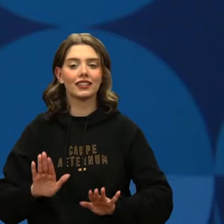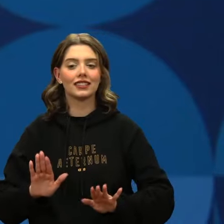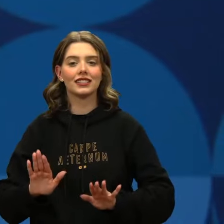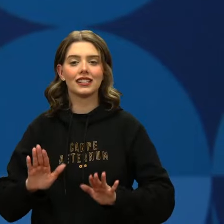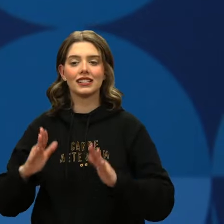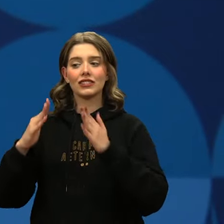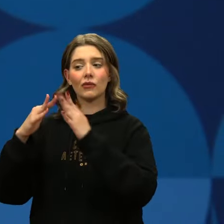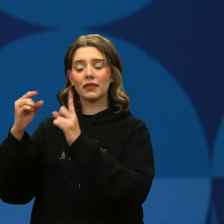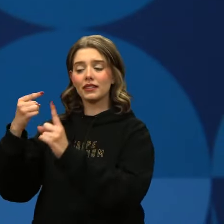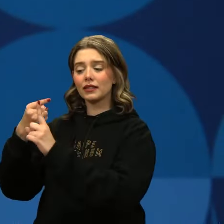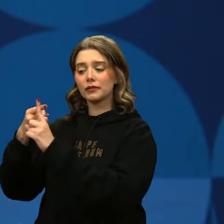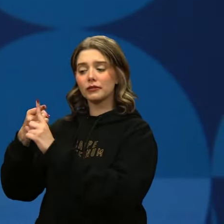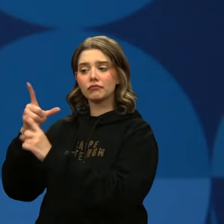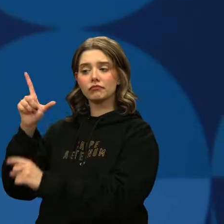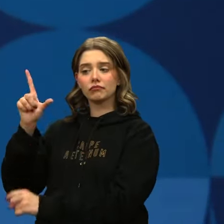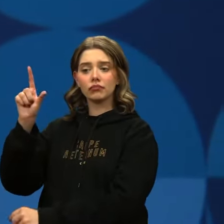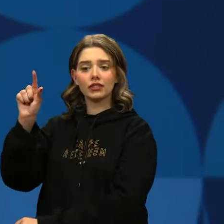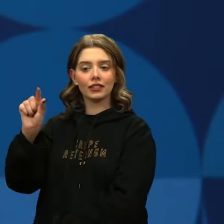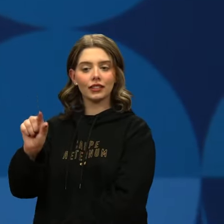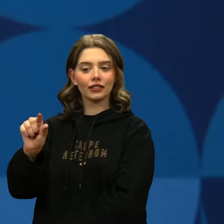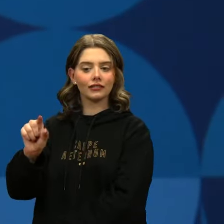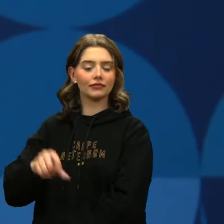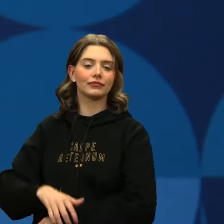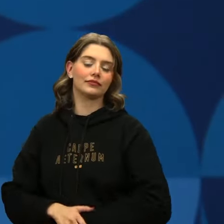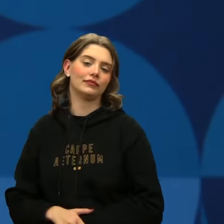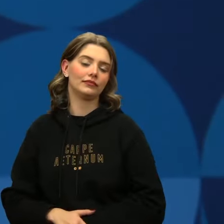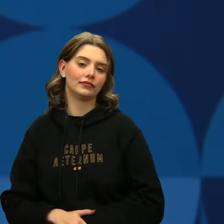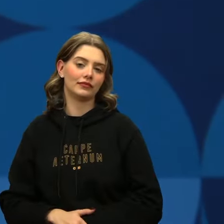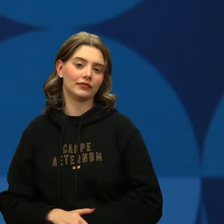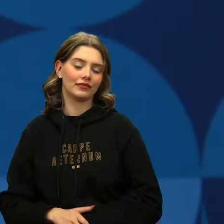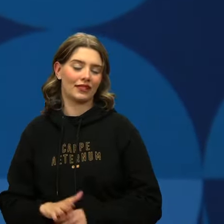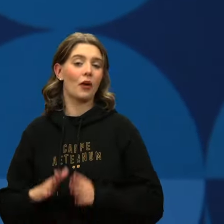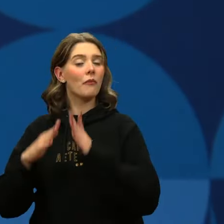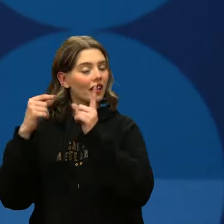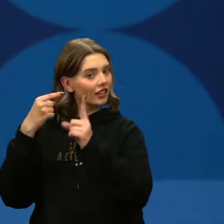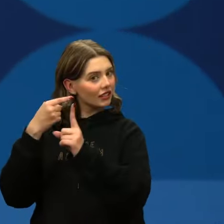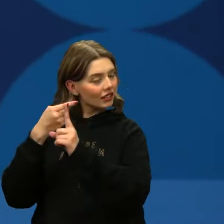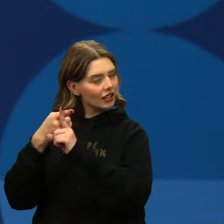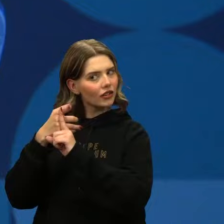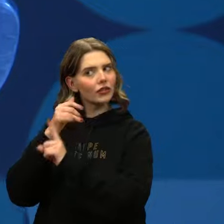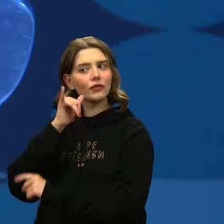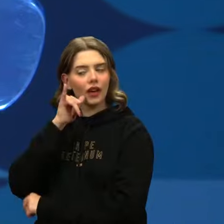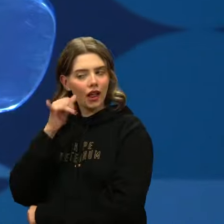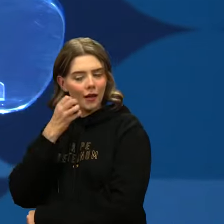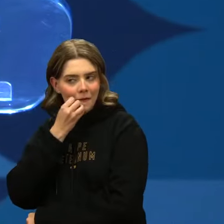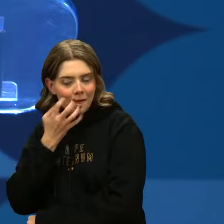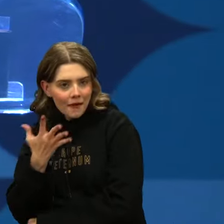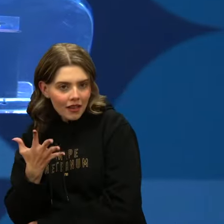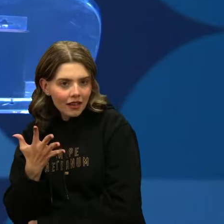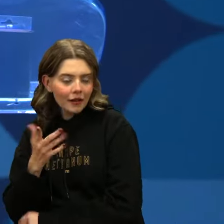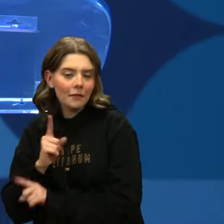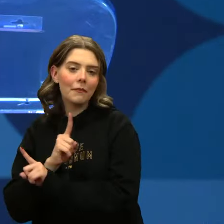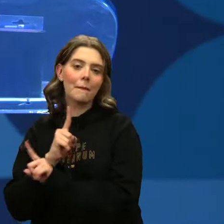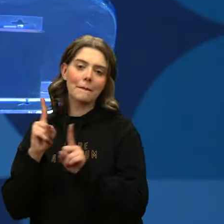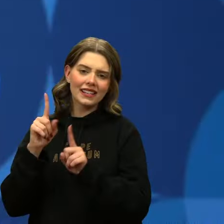ainda pequena. Nós estamos falando de uma igreja elogiável, mas essa igreja estava sofrendo grande